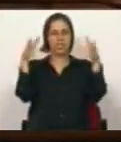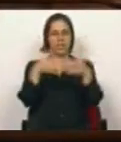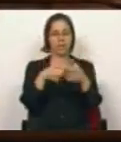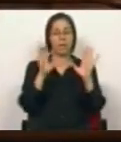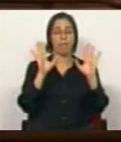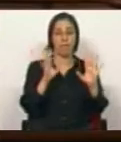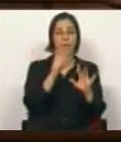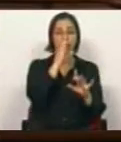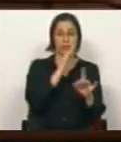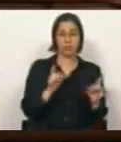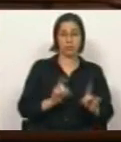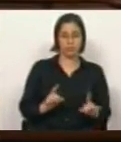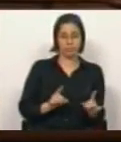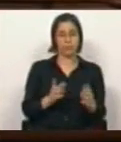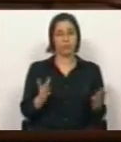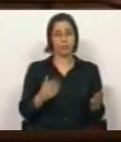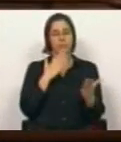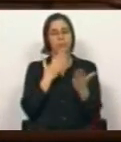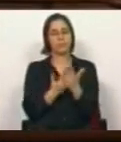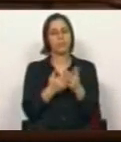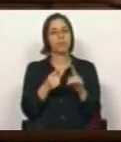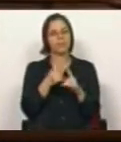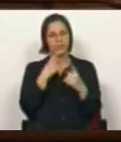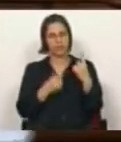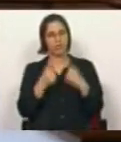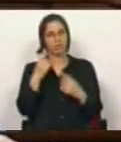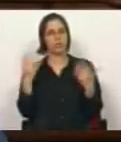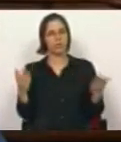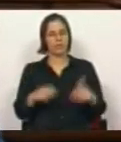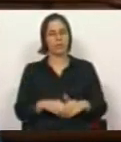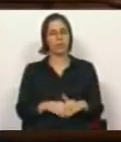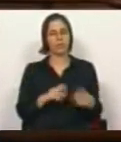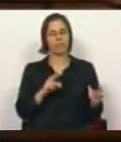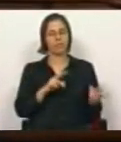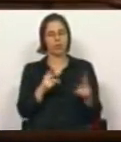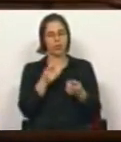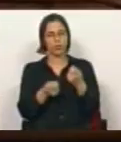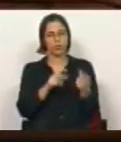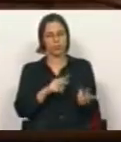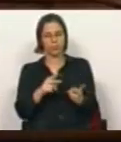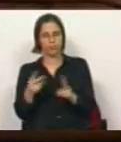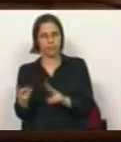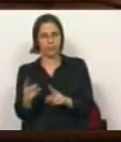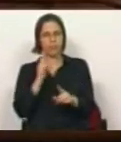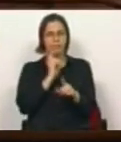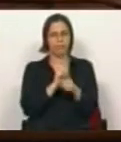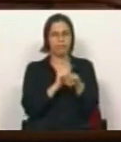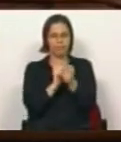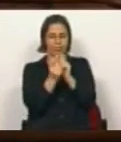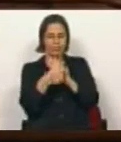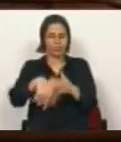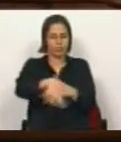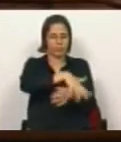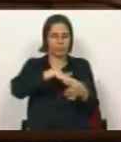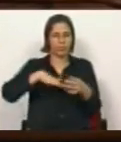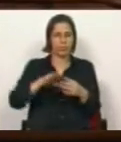e, mesmo se não o forem, constituem elementos estranhos que vão alterando gradualmente a composição desses mesmos